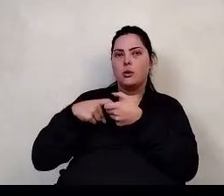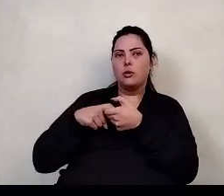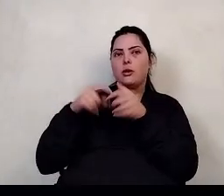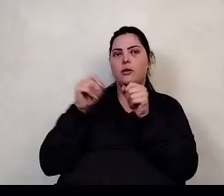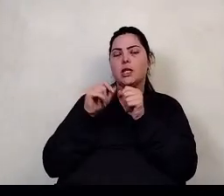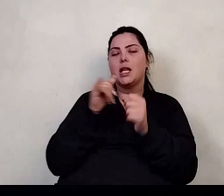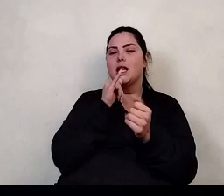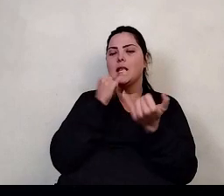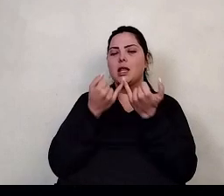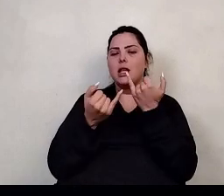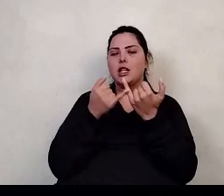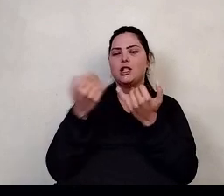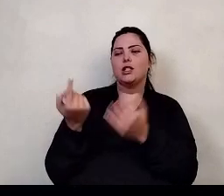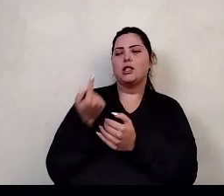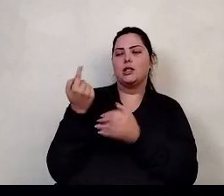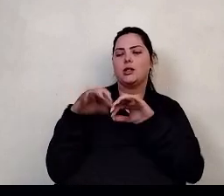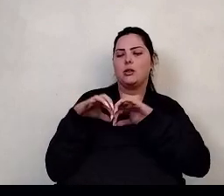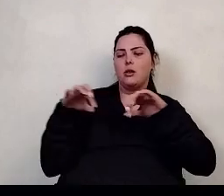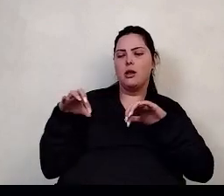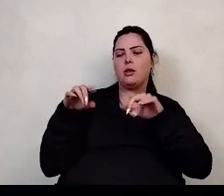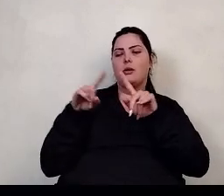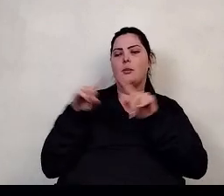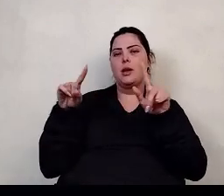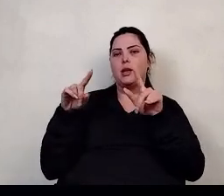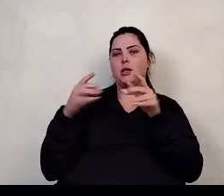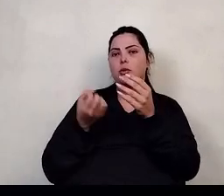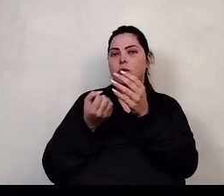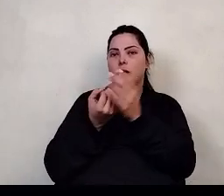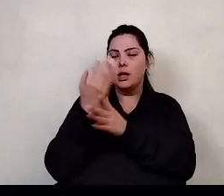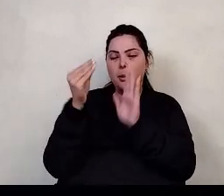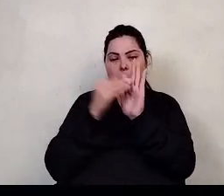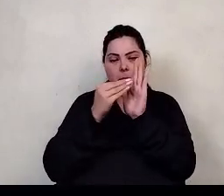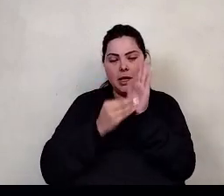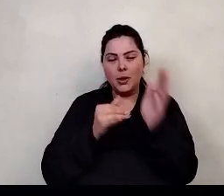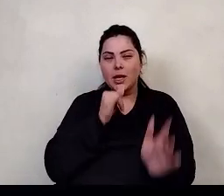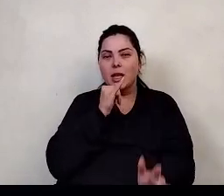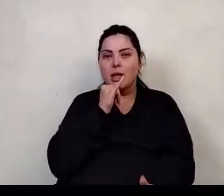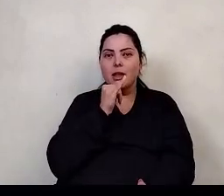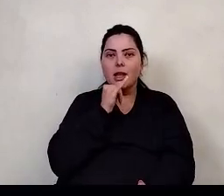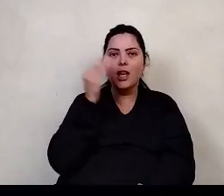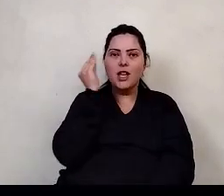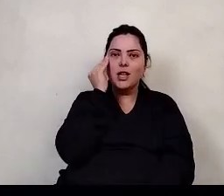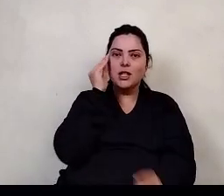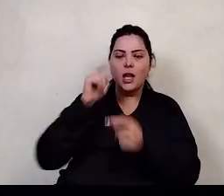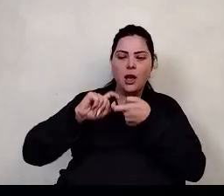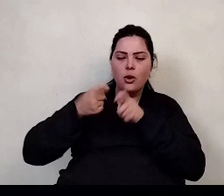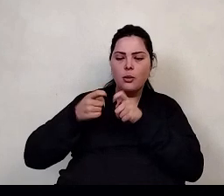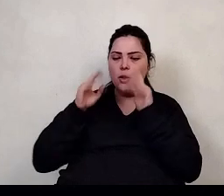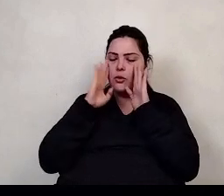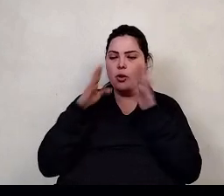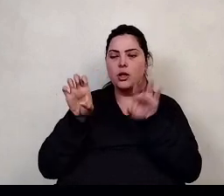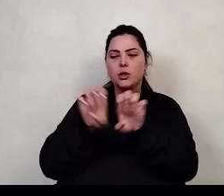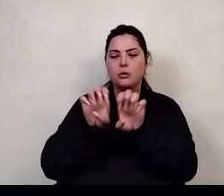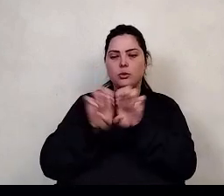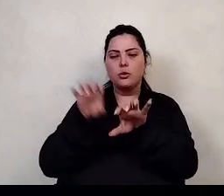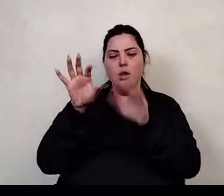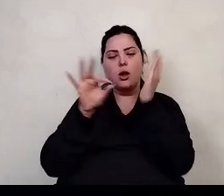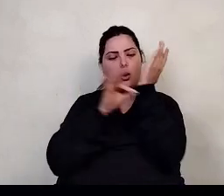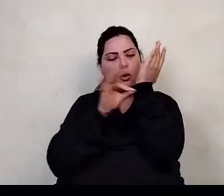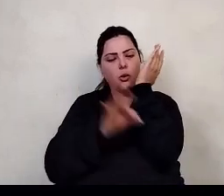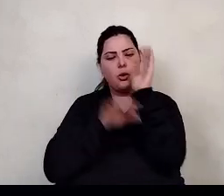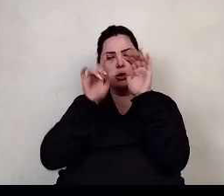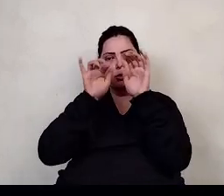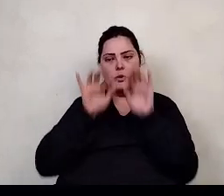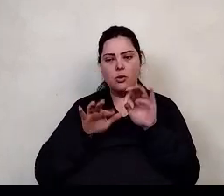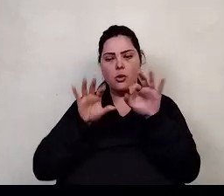isoladamente. O fato é que quando a gente vai implementar teste automatizado, a gente foca muito mais na estrutura do código e como a gente organizou as nossas